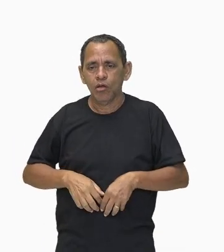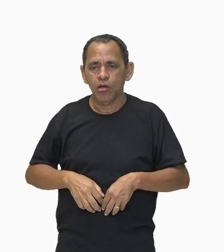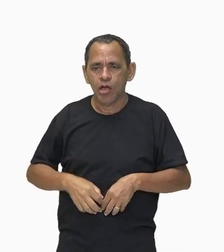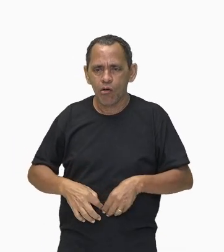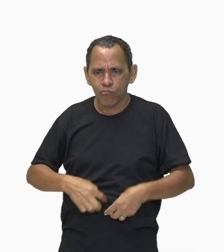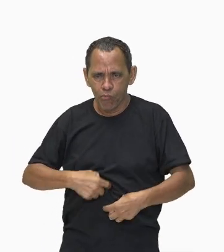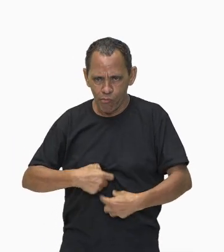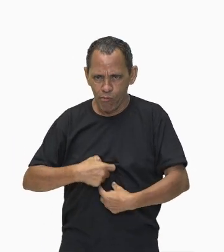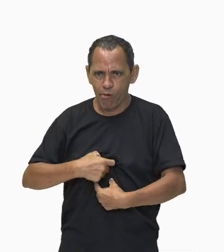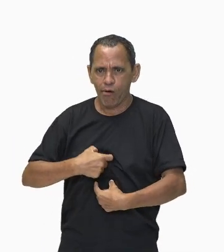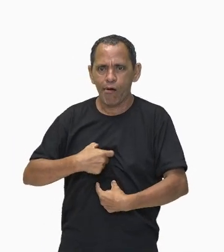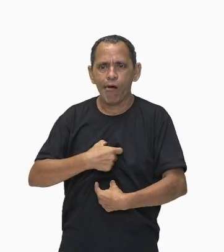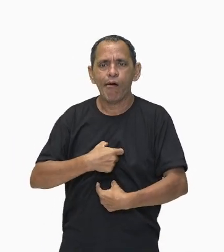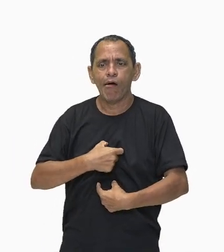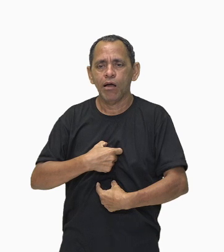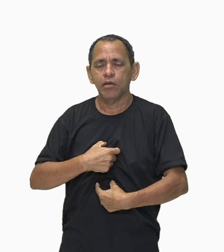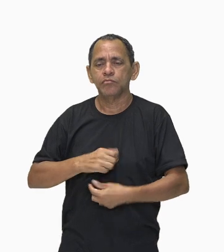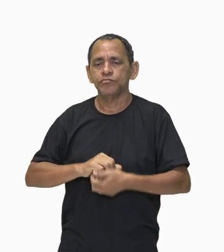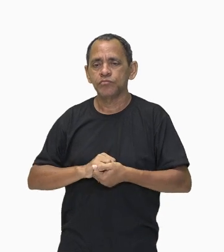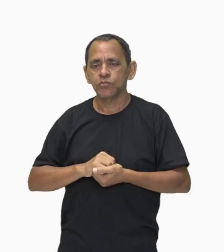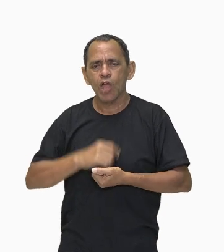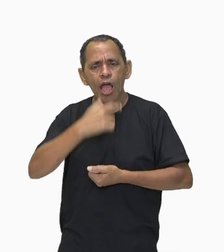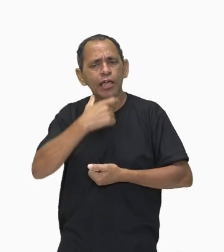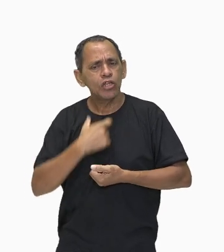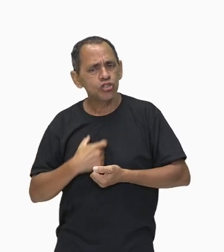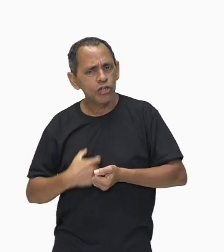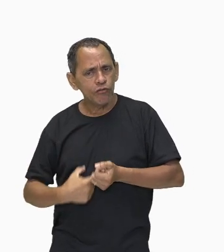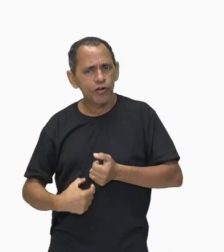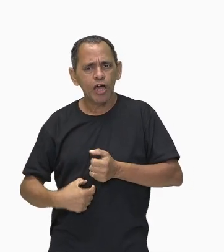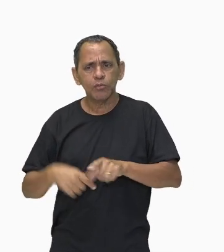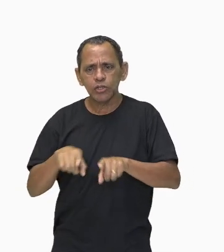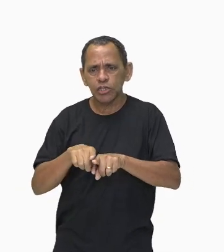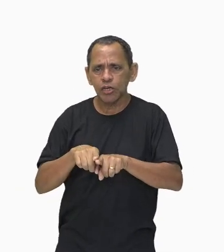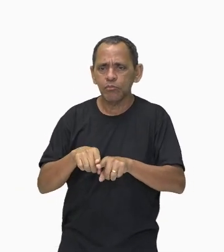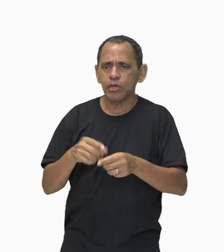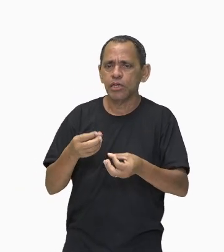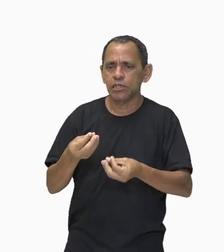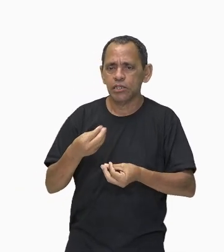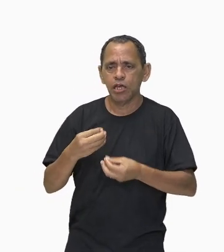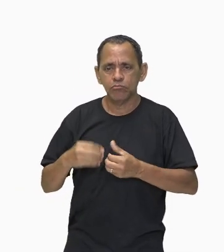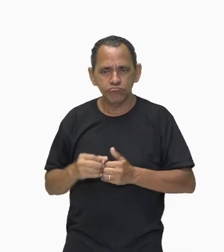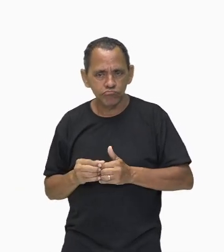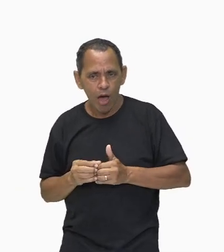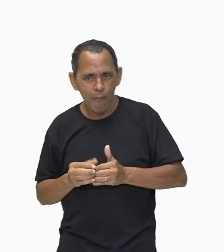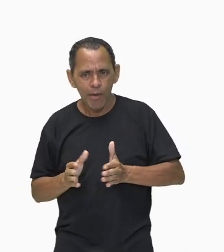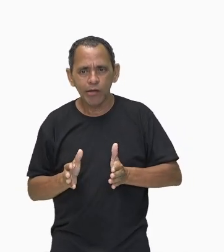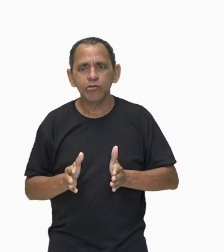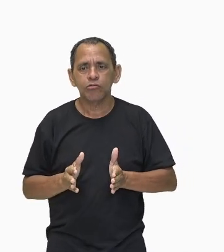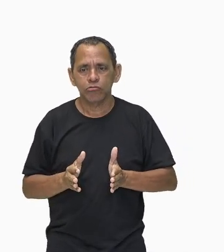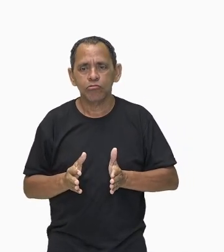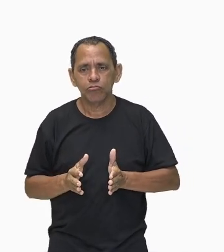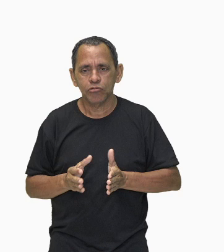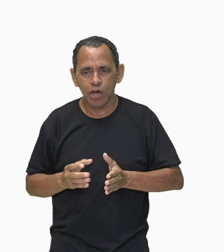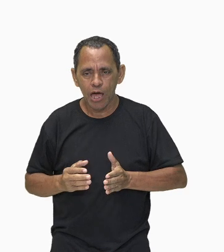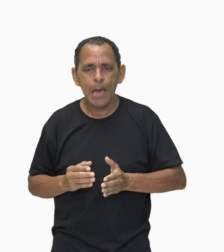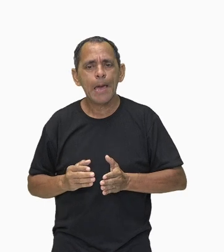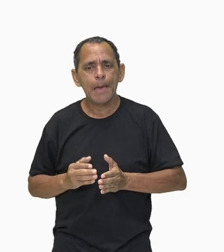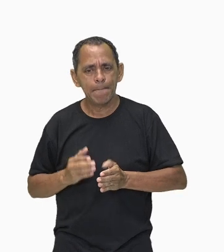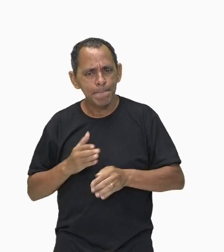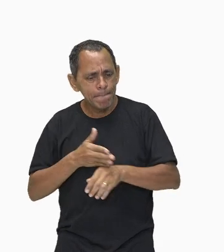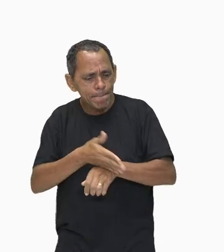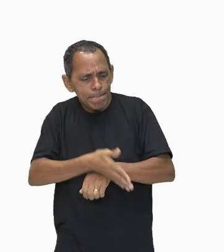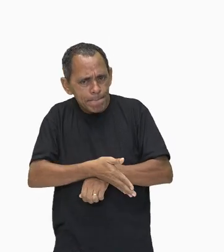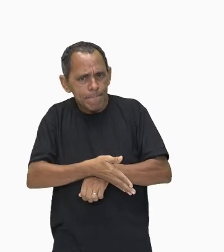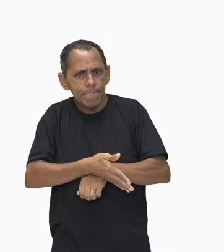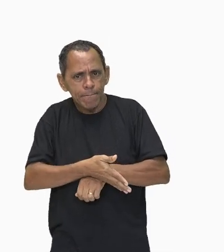esofágico no diafragma. Esse hiato esofágico é uma abertura do diafragma que normalmente permite apenas